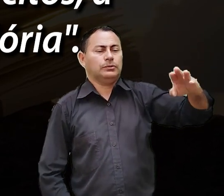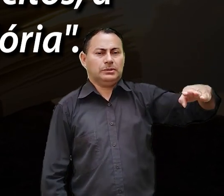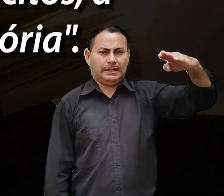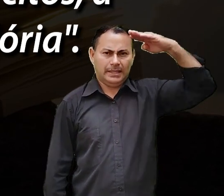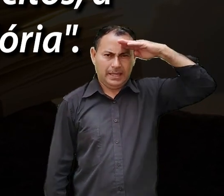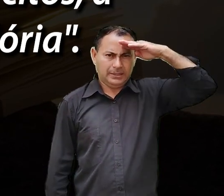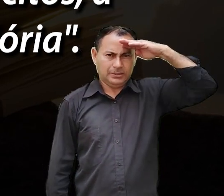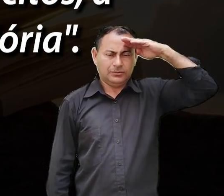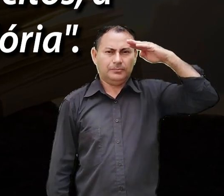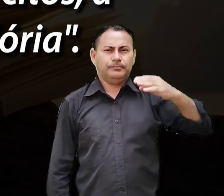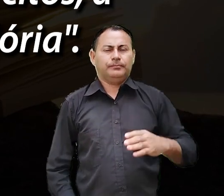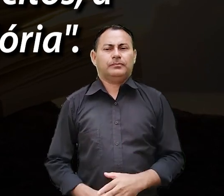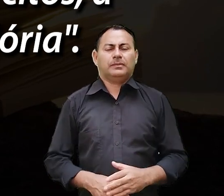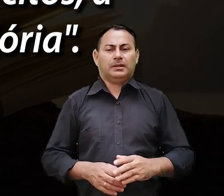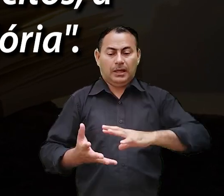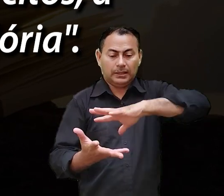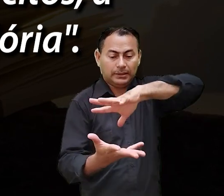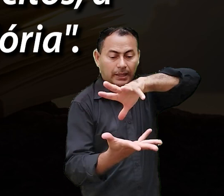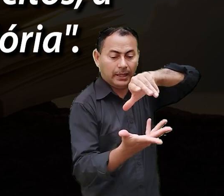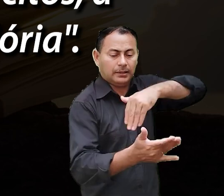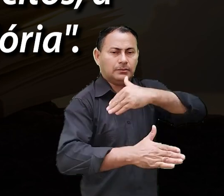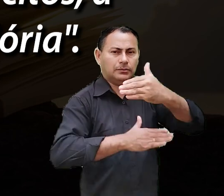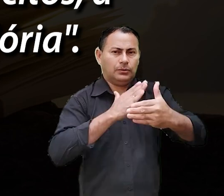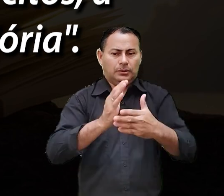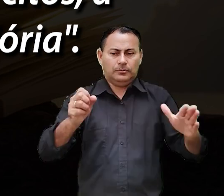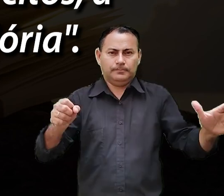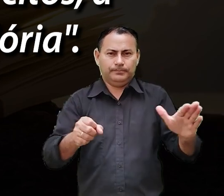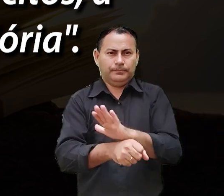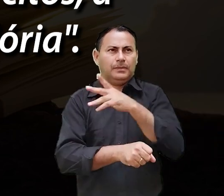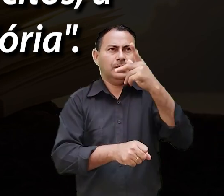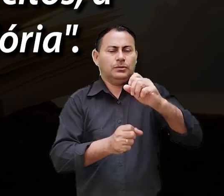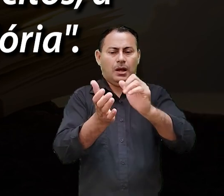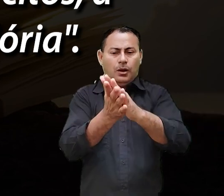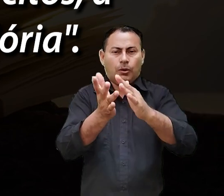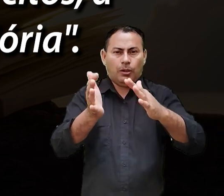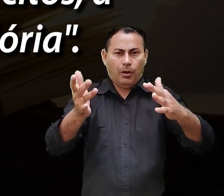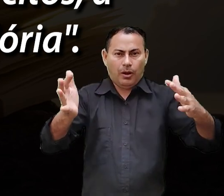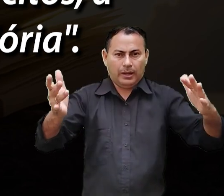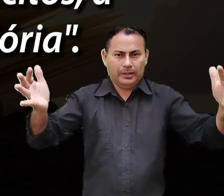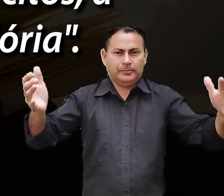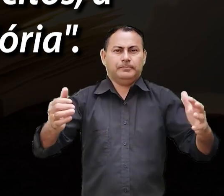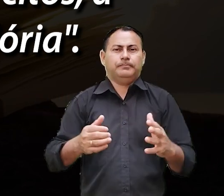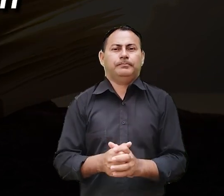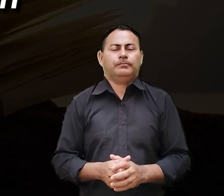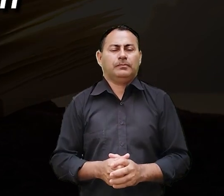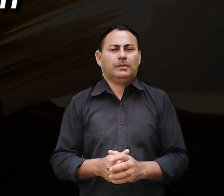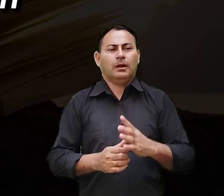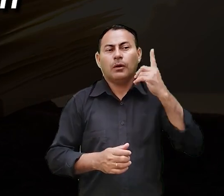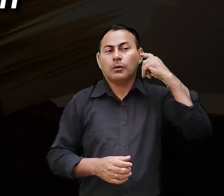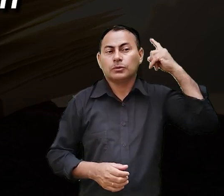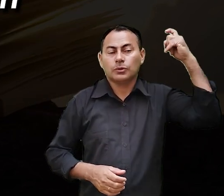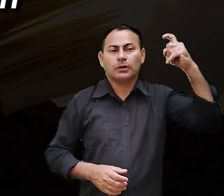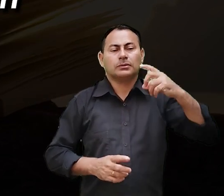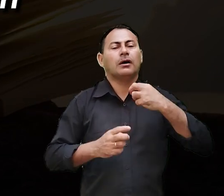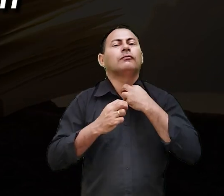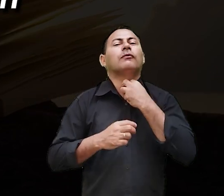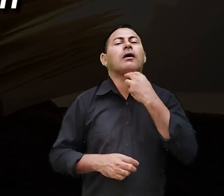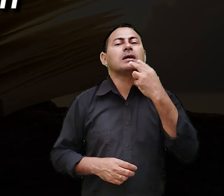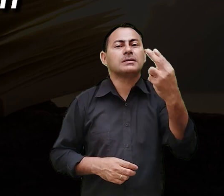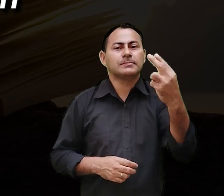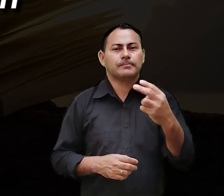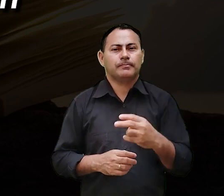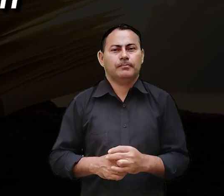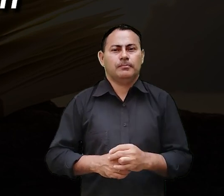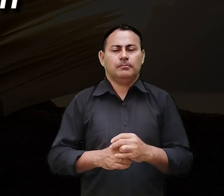Senhor dos exércitos a terra inteira está cheia da sua glória ao som das suas